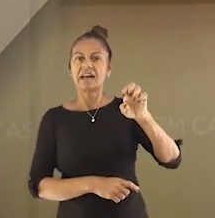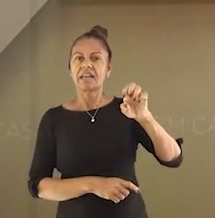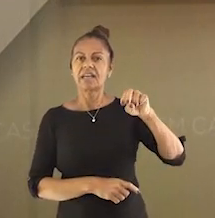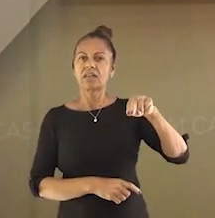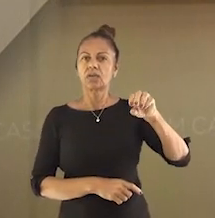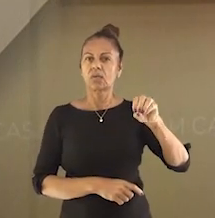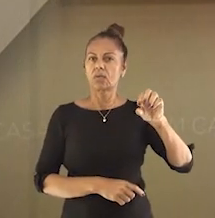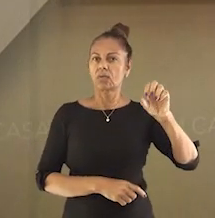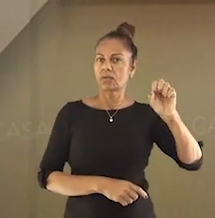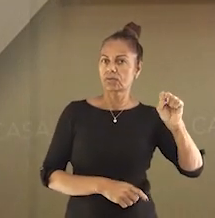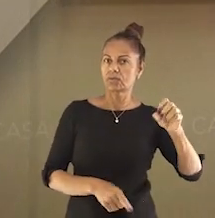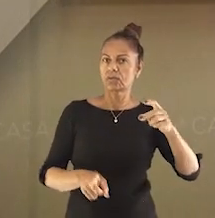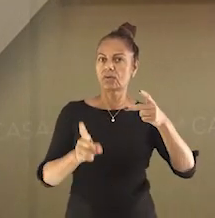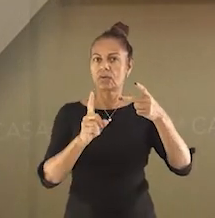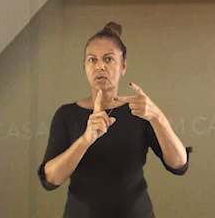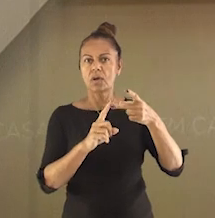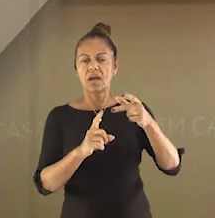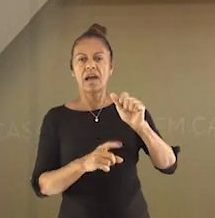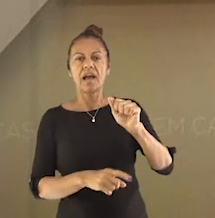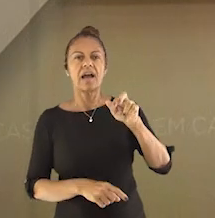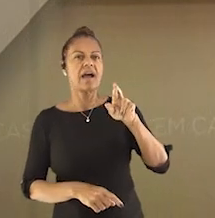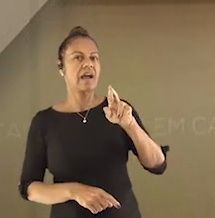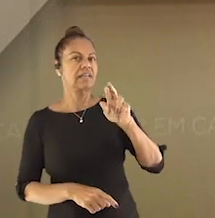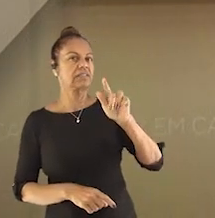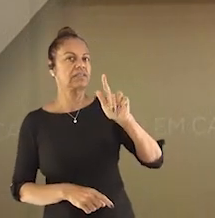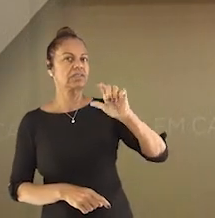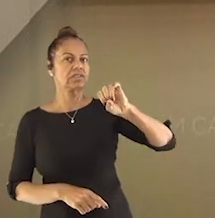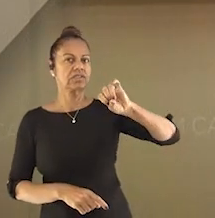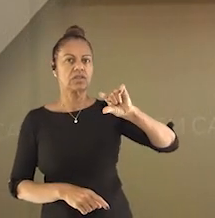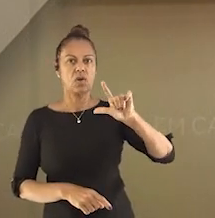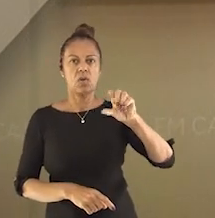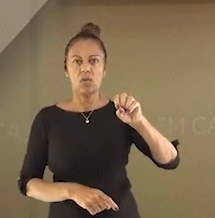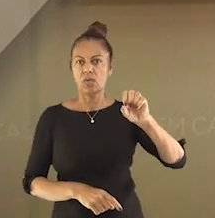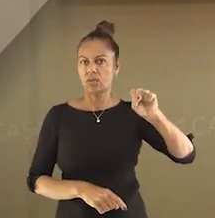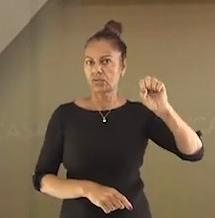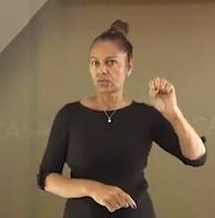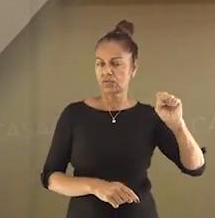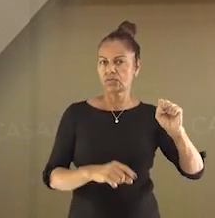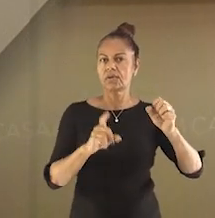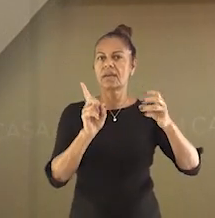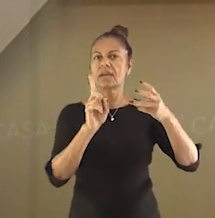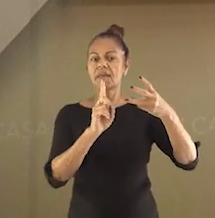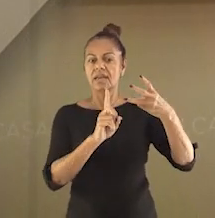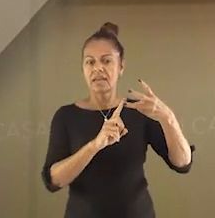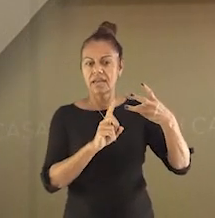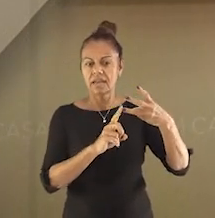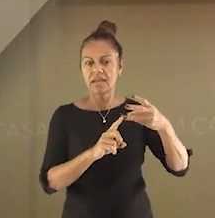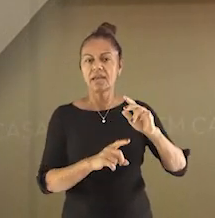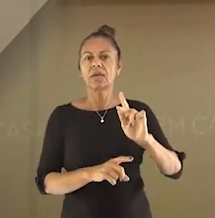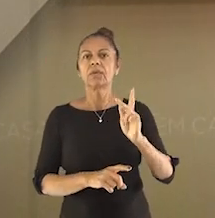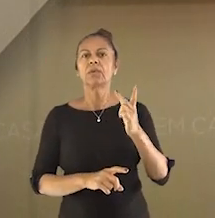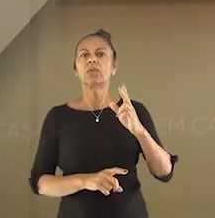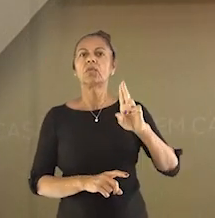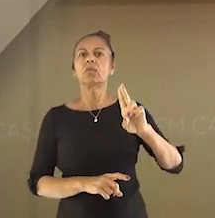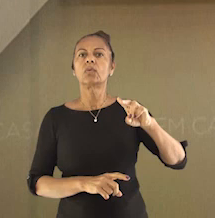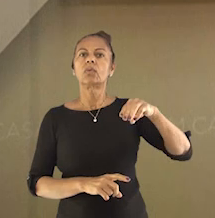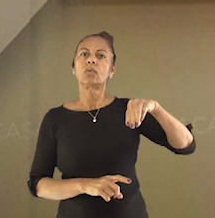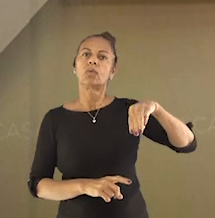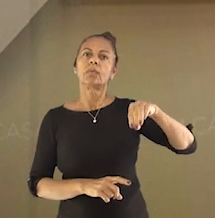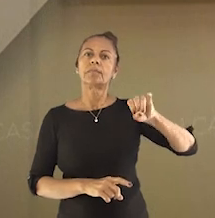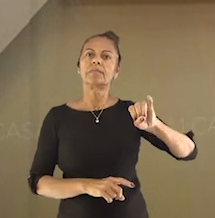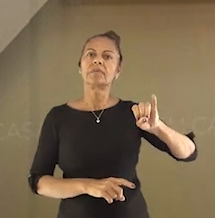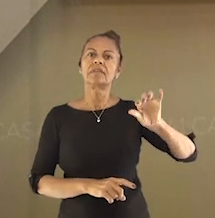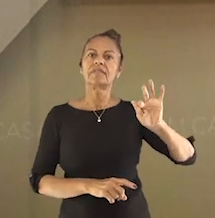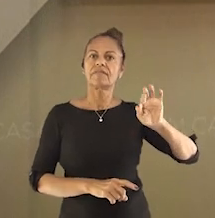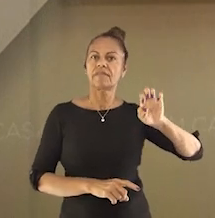Observe: arenoso, argiloso e umífero. O solo arenoso